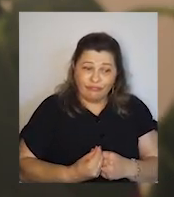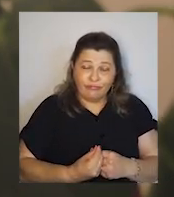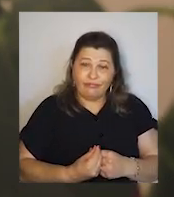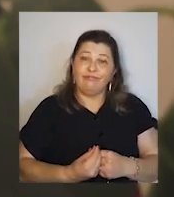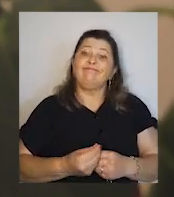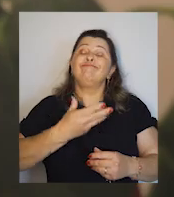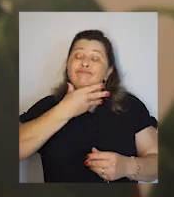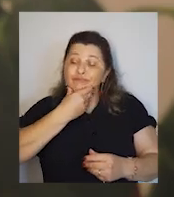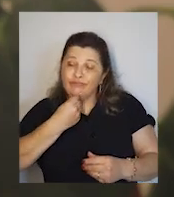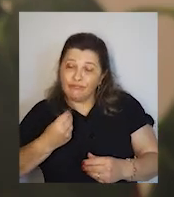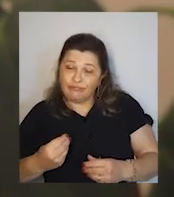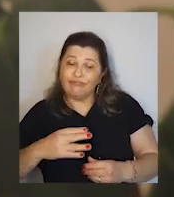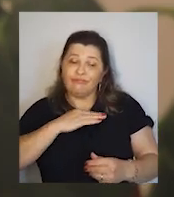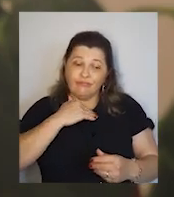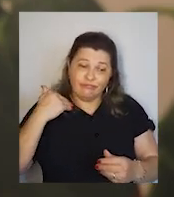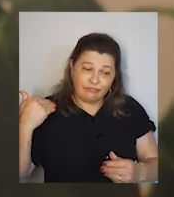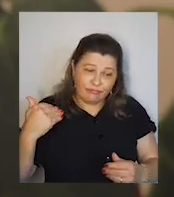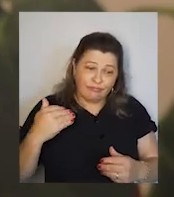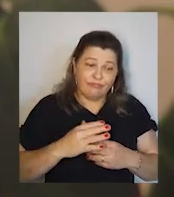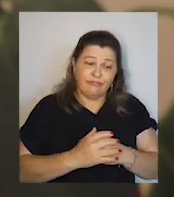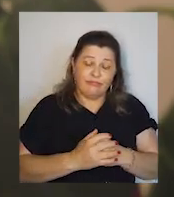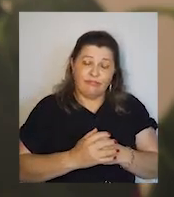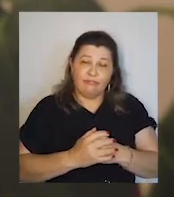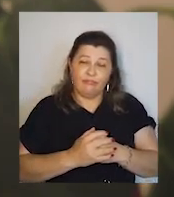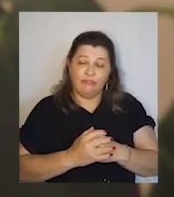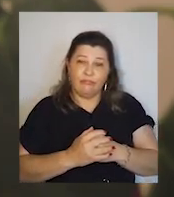a se suicidar ou tentar se